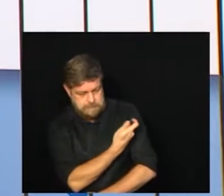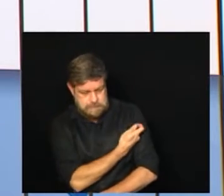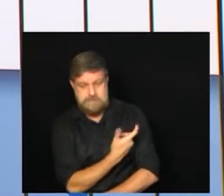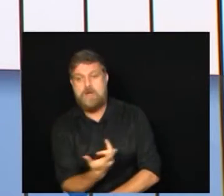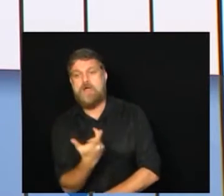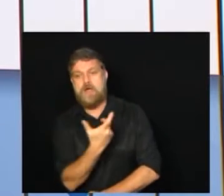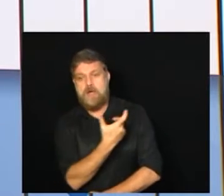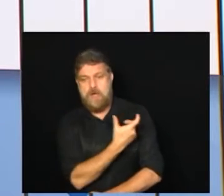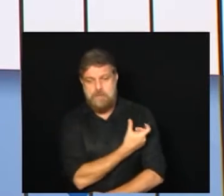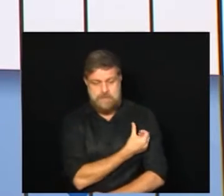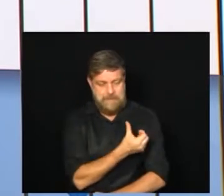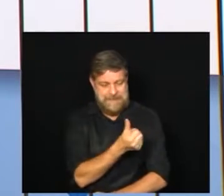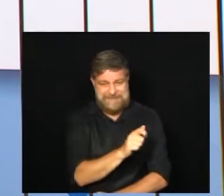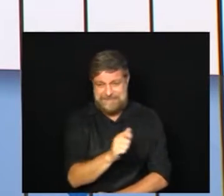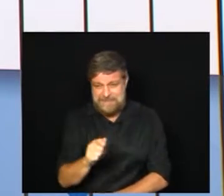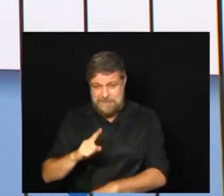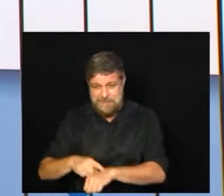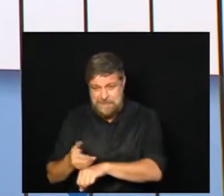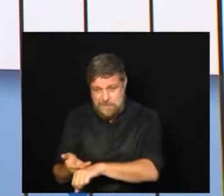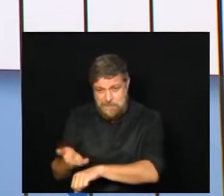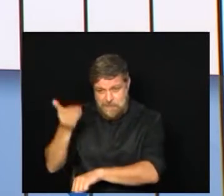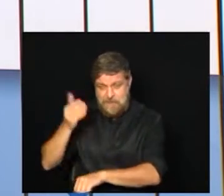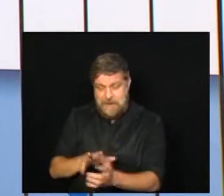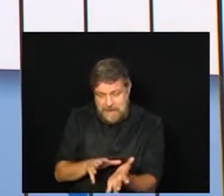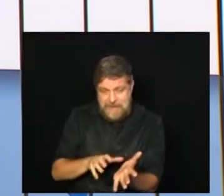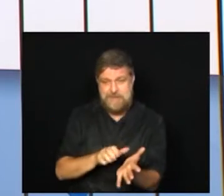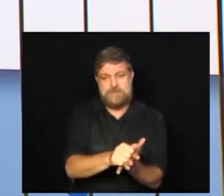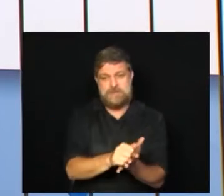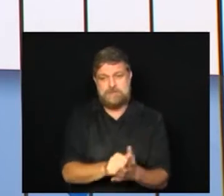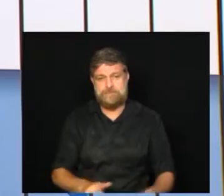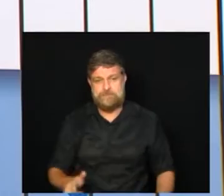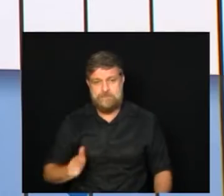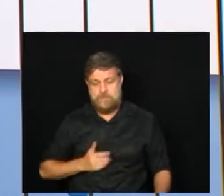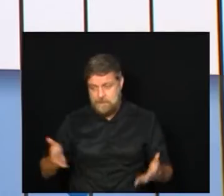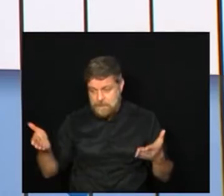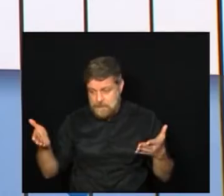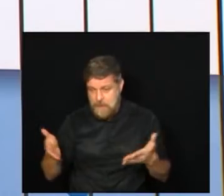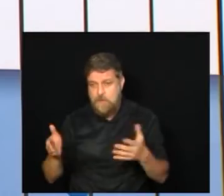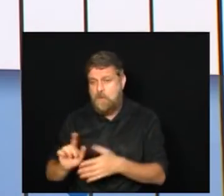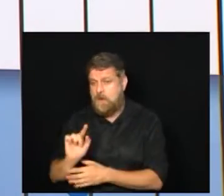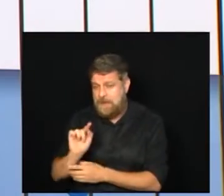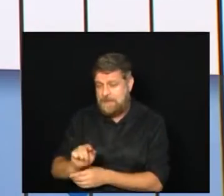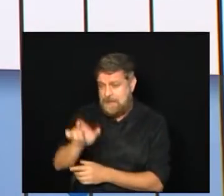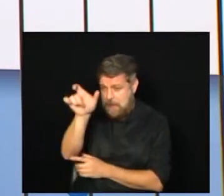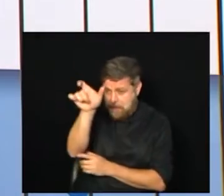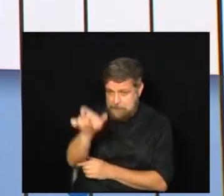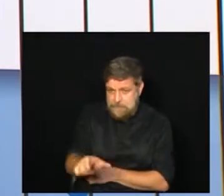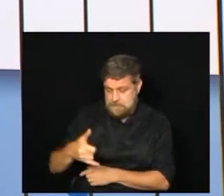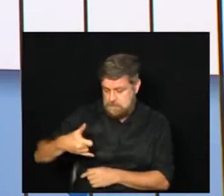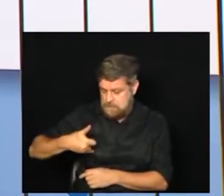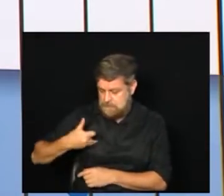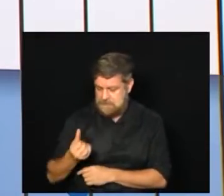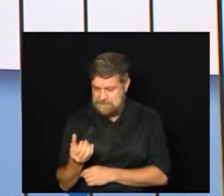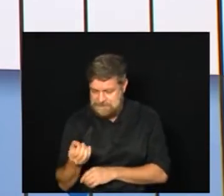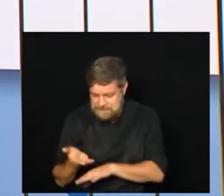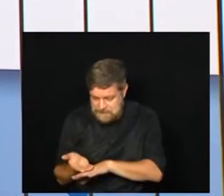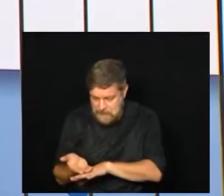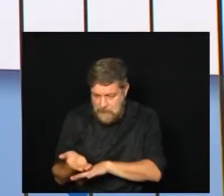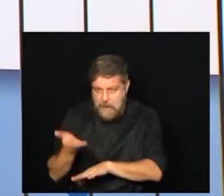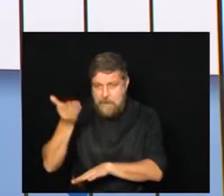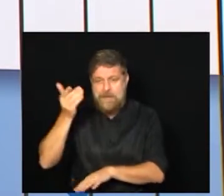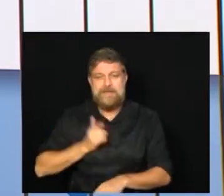6 meses, que poderão fazer o agendamento também. Então, neste momento, você que é maior de 60 anos, você que